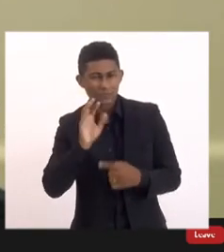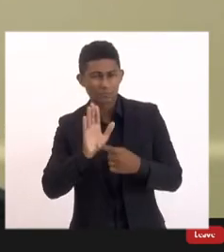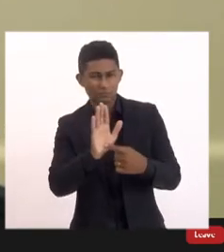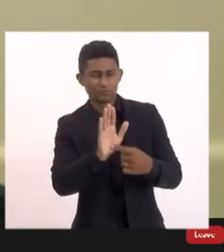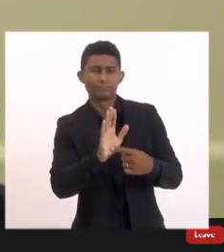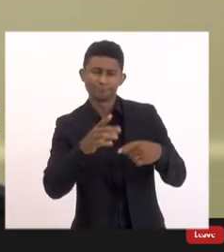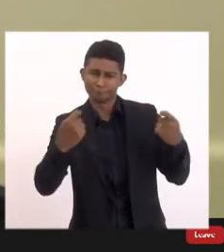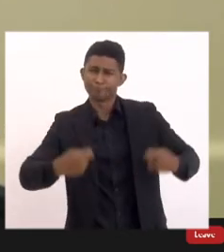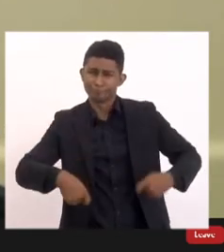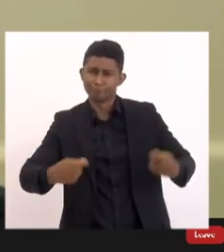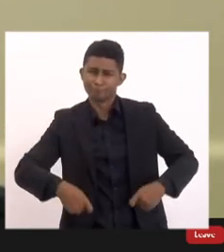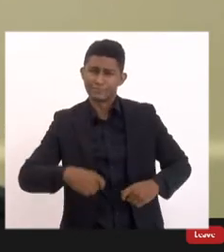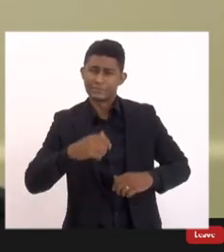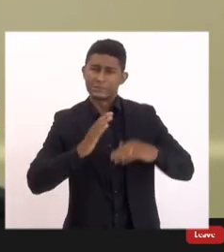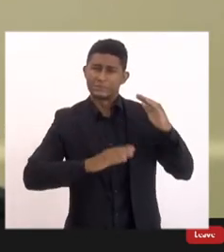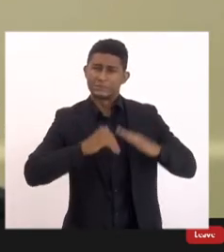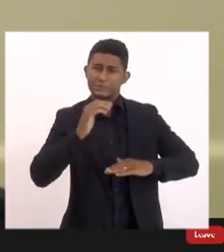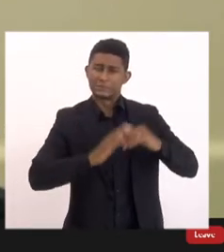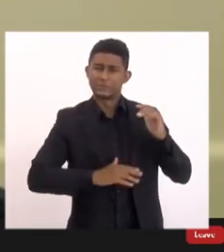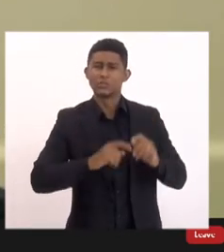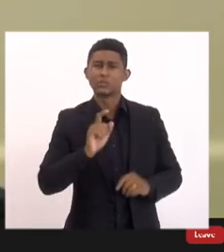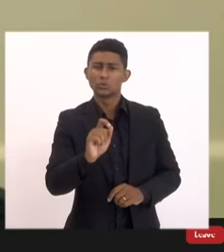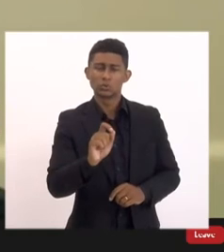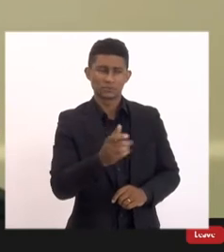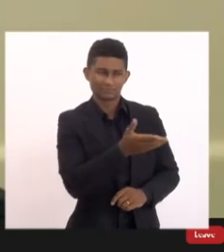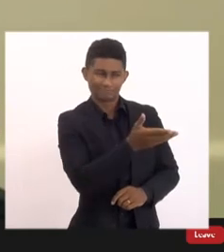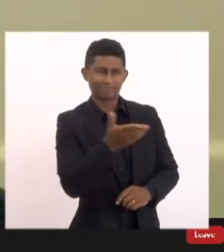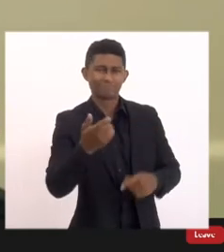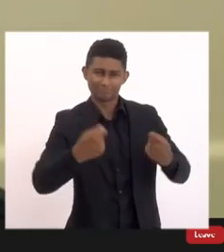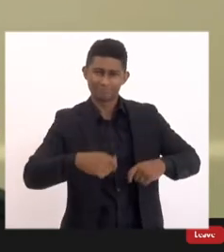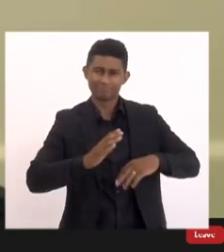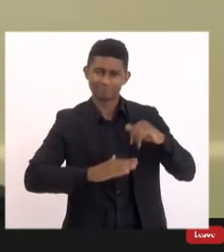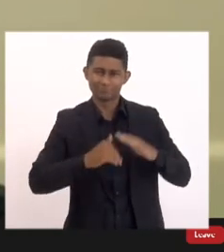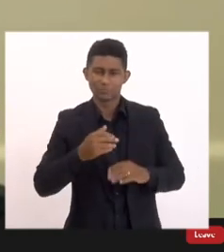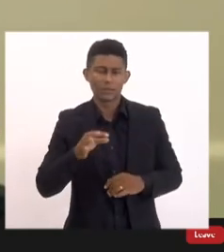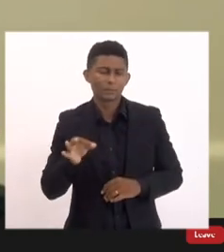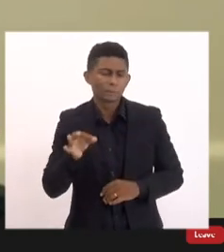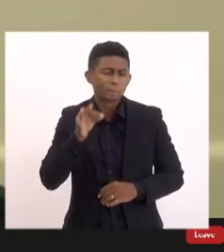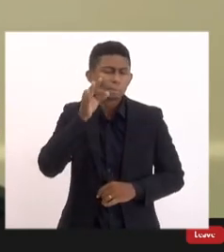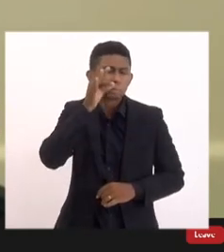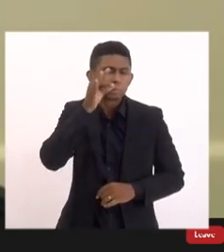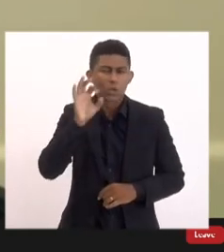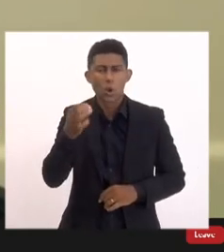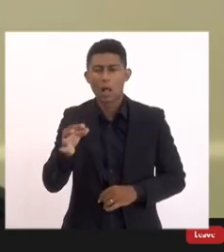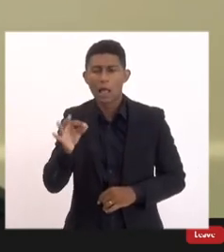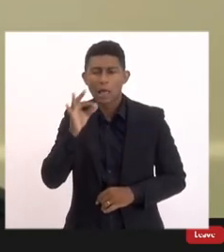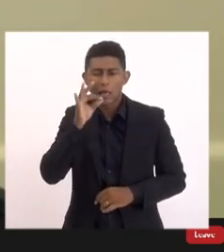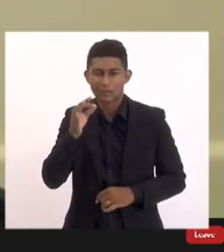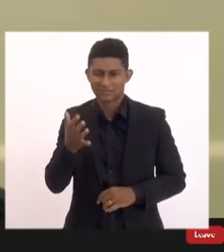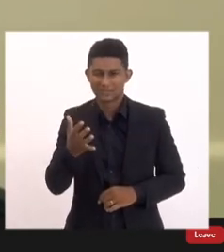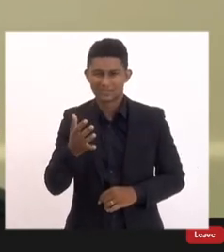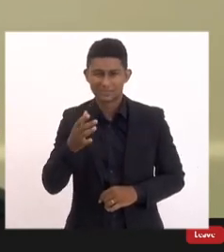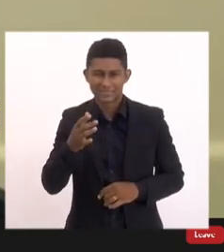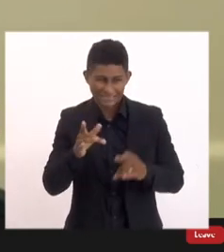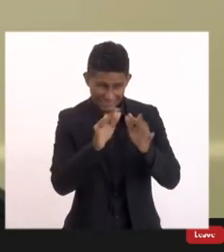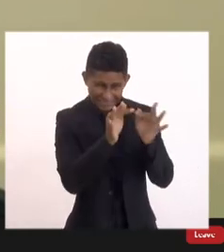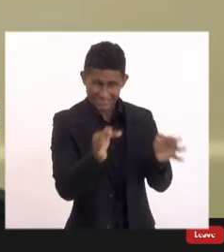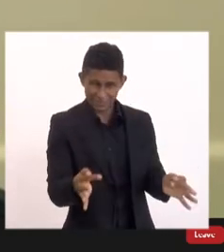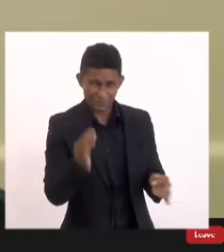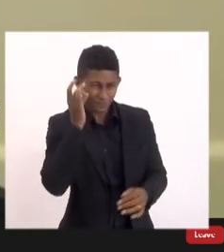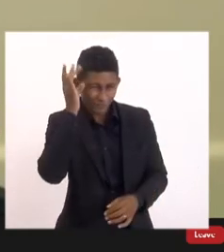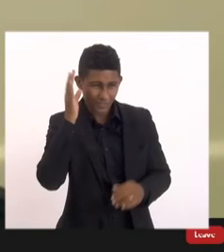perícia de quem faz a coleta do suave. Então, não é tão simples fazer testagem na escola. Isso